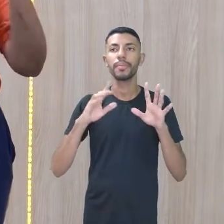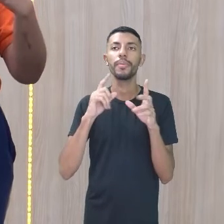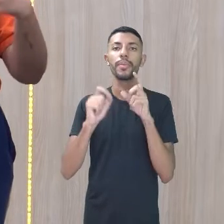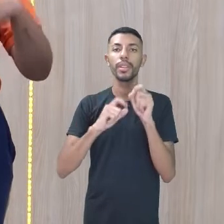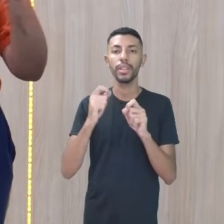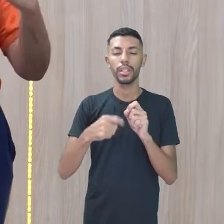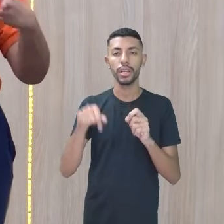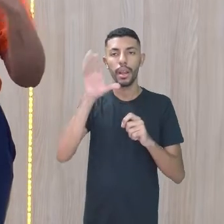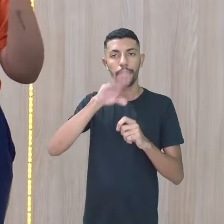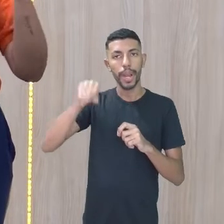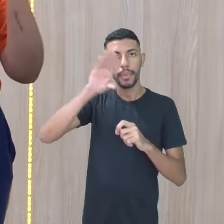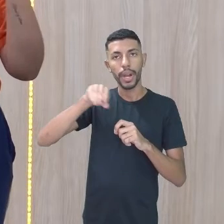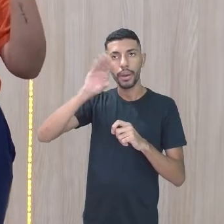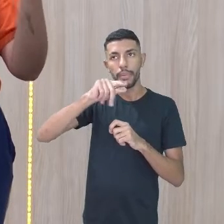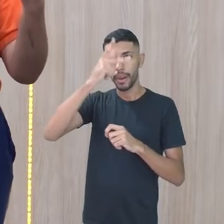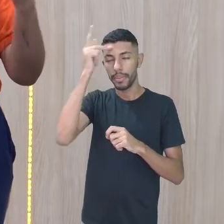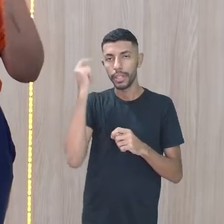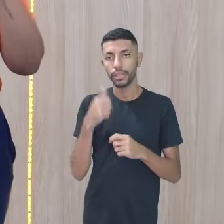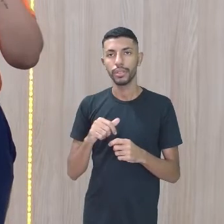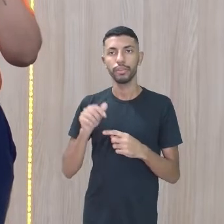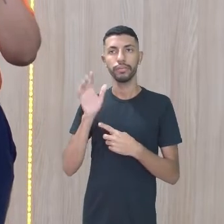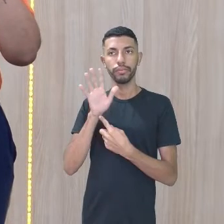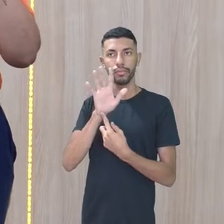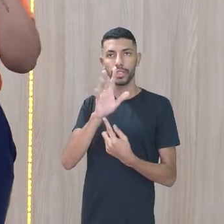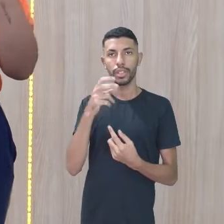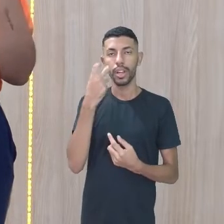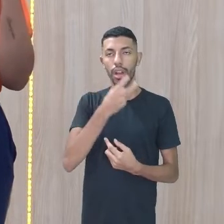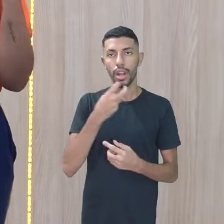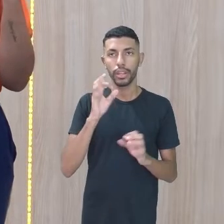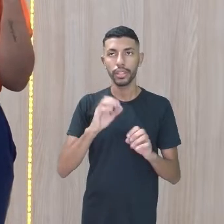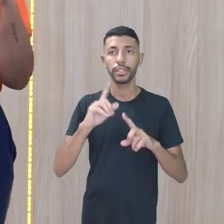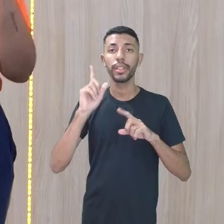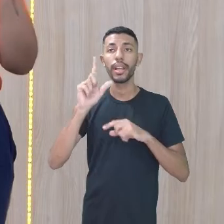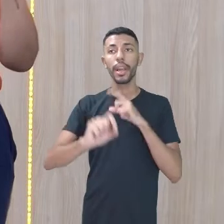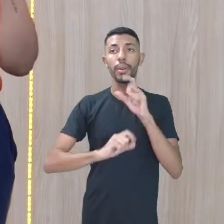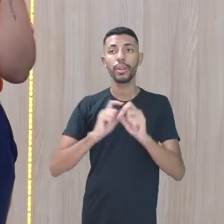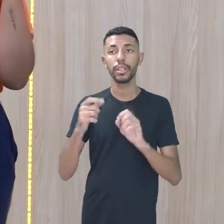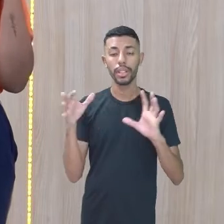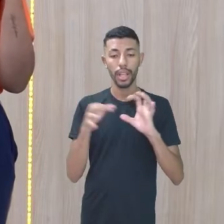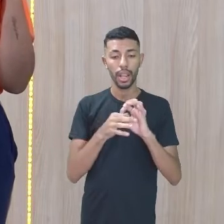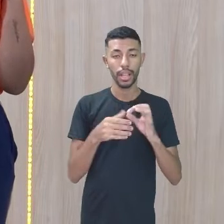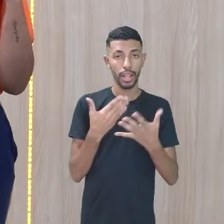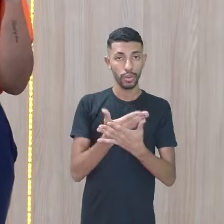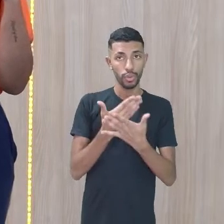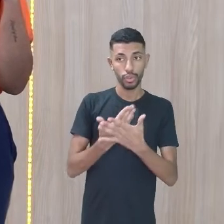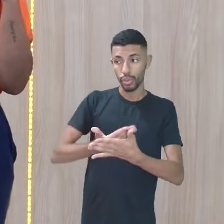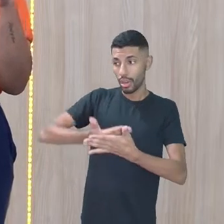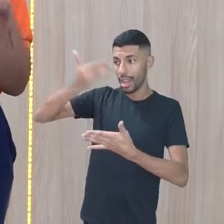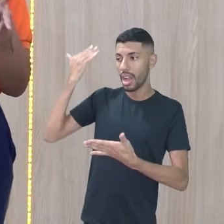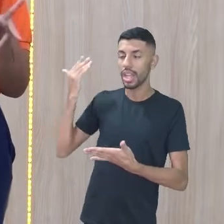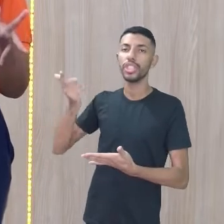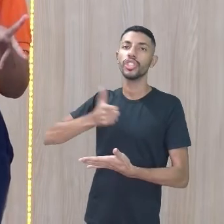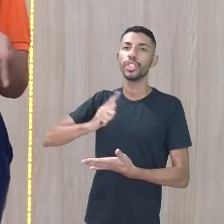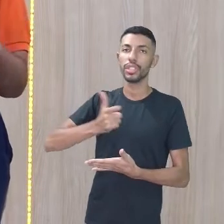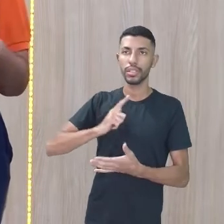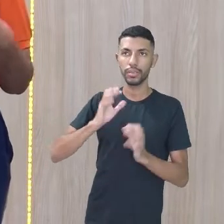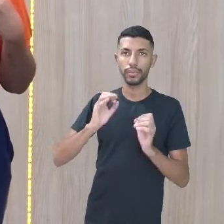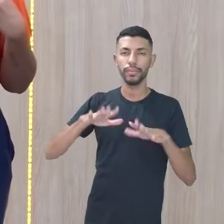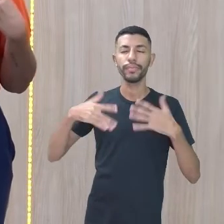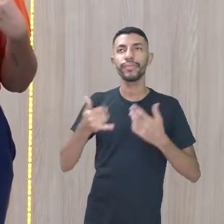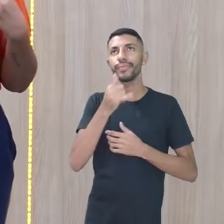a fala de uma pessoa que está numa exposição oral, ela é muitas vezes baseada num estudo prévio que ela fez. Então, por